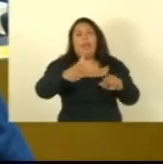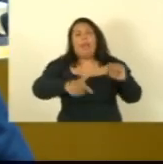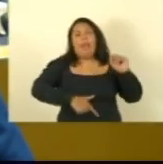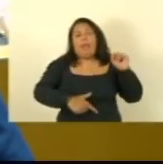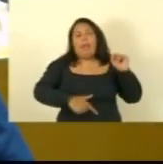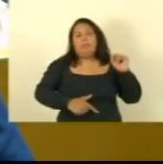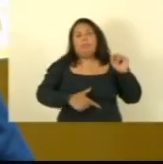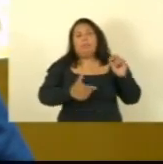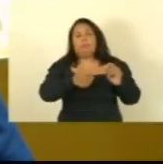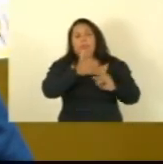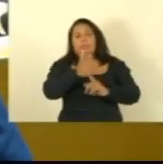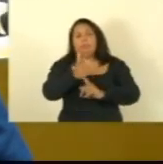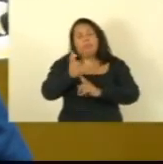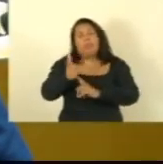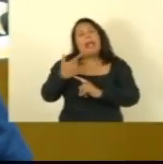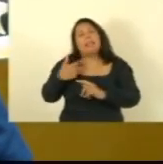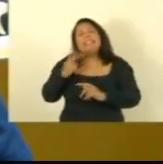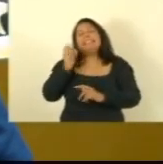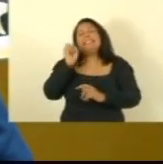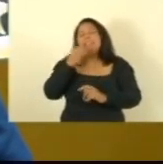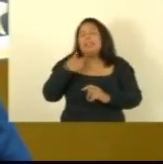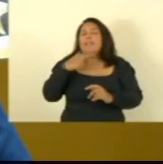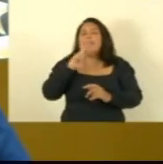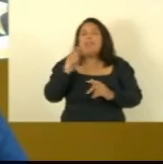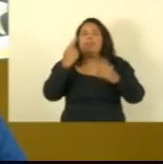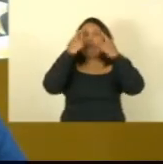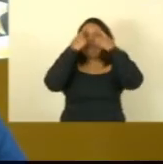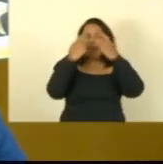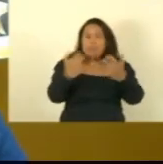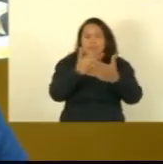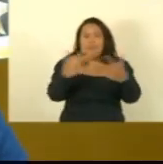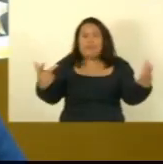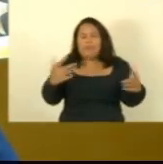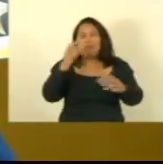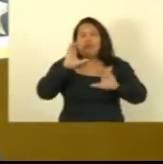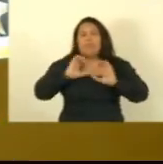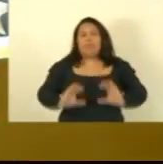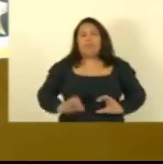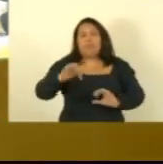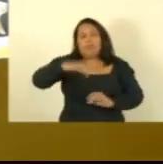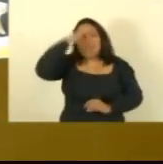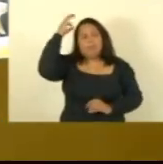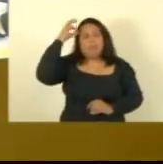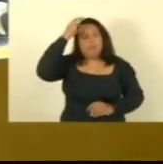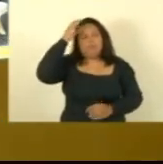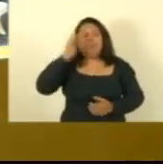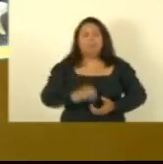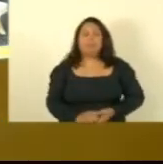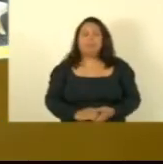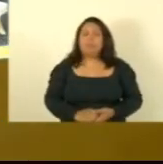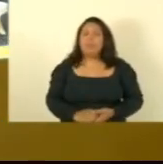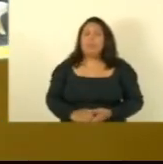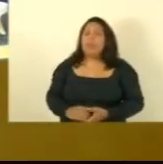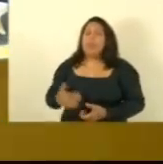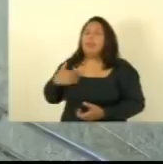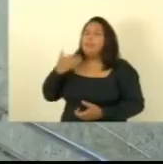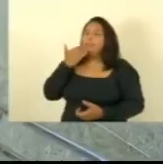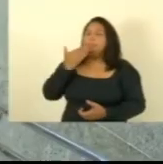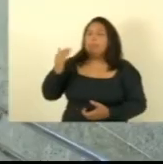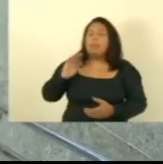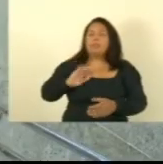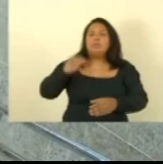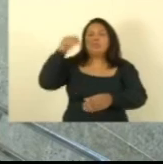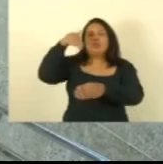que com certeza iriam vitimar diversos cidadãos do Estado do Espírito Santo. Senhor presidente, como vice-líder do bloco, também indico o